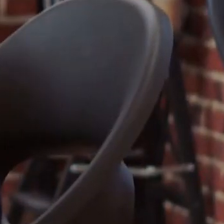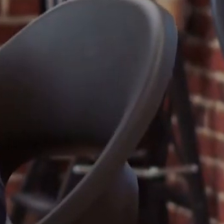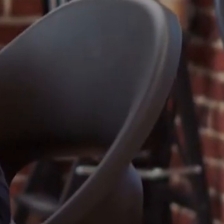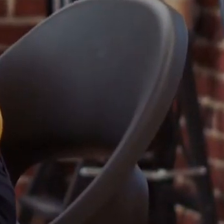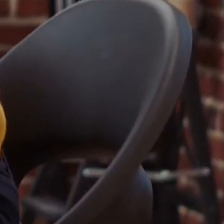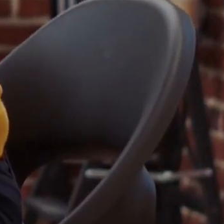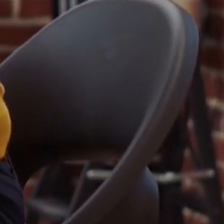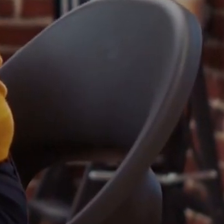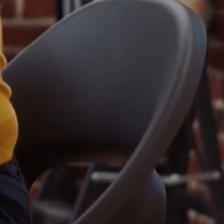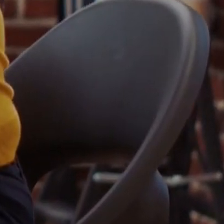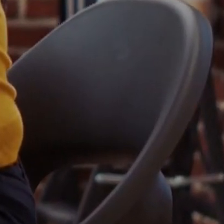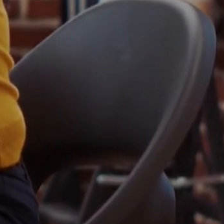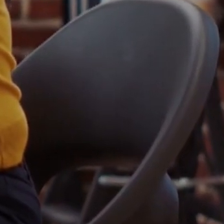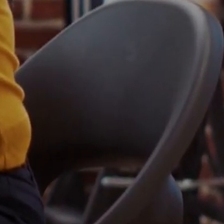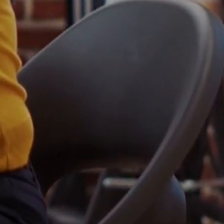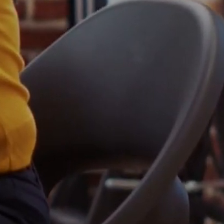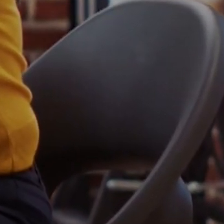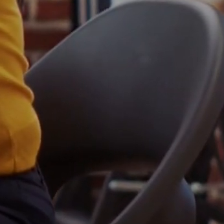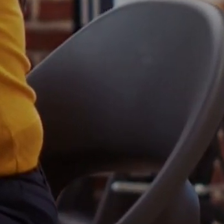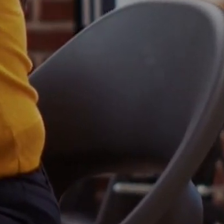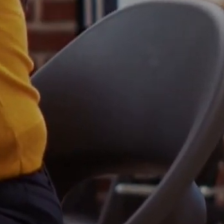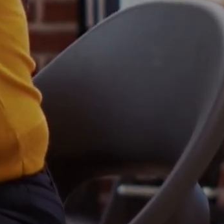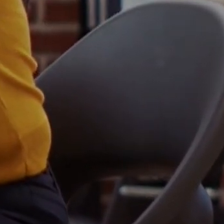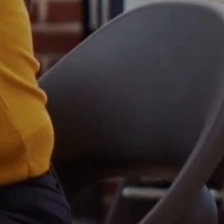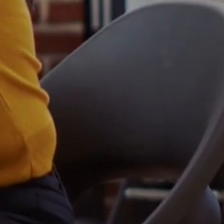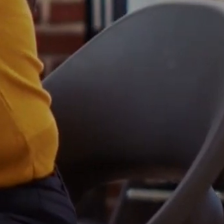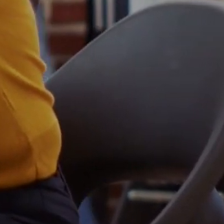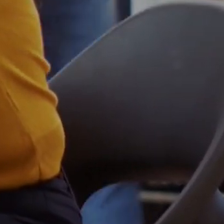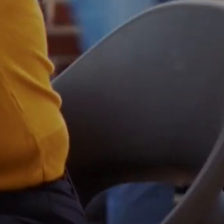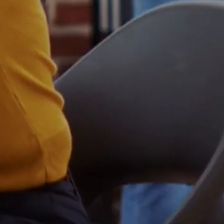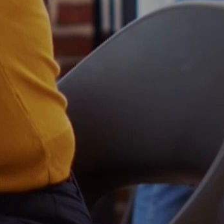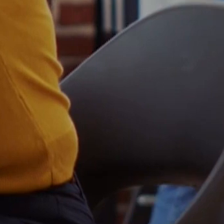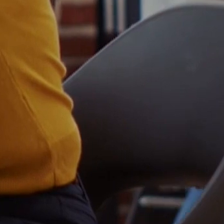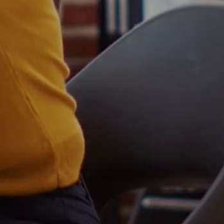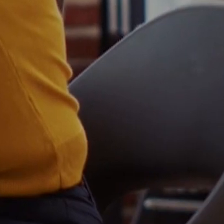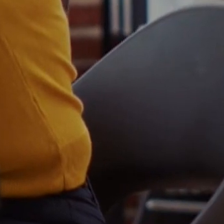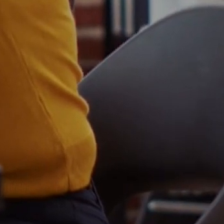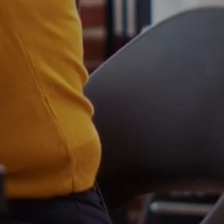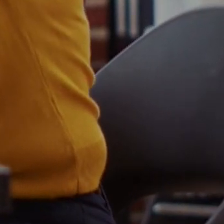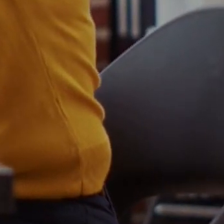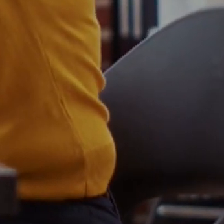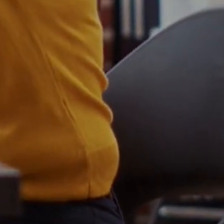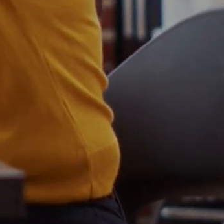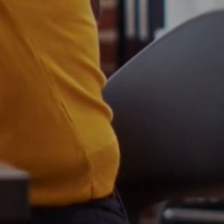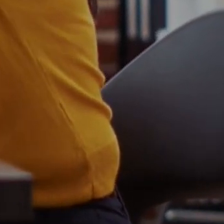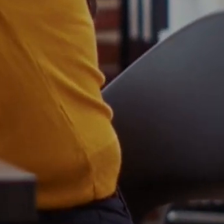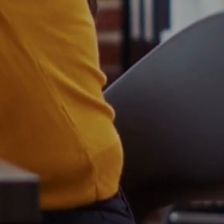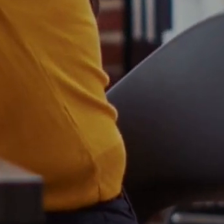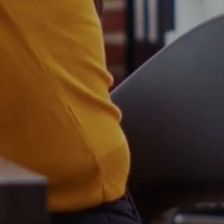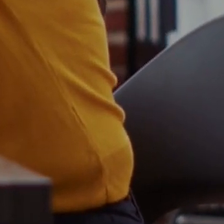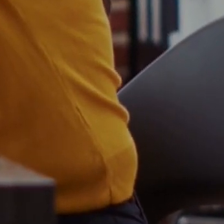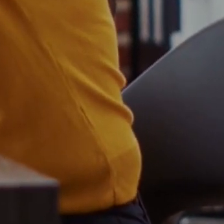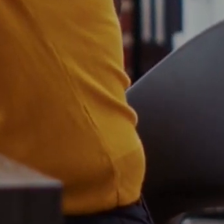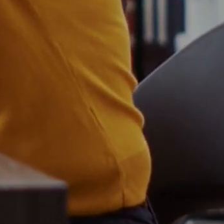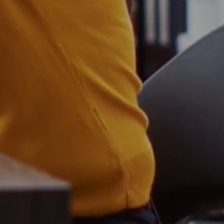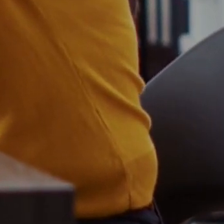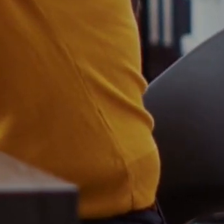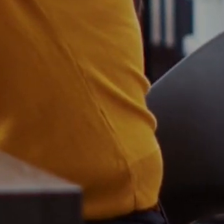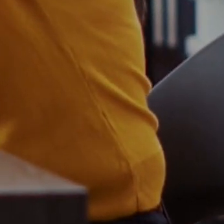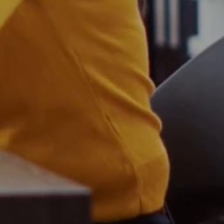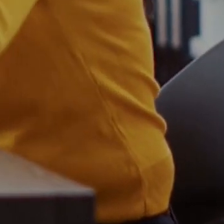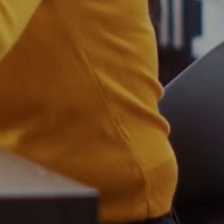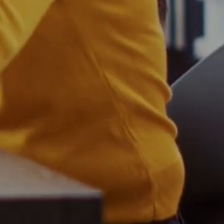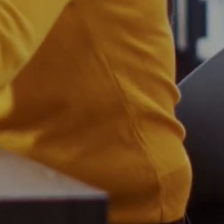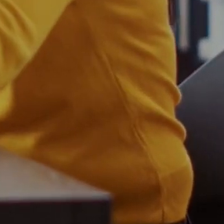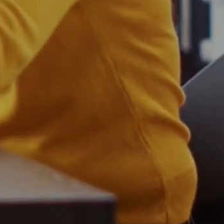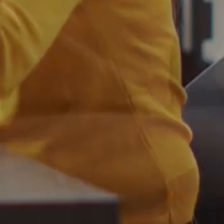nós precisamos sim ter e conhecer as nossas finanças e esperar sempre que o aumento ele vem. Não só de plano